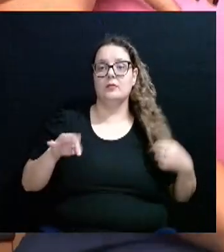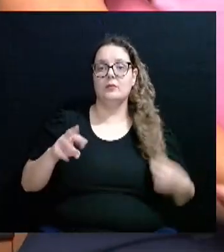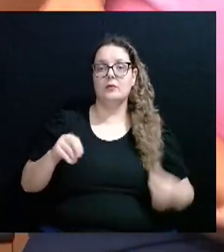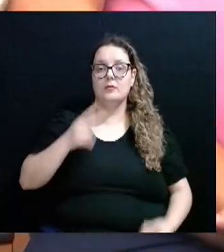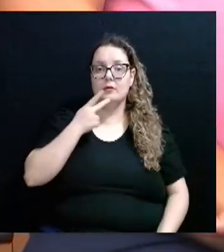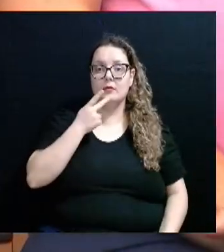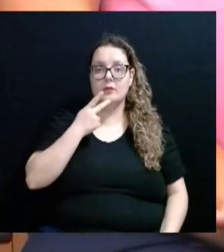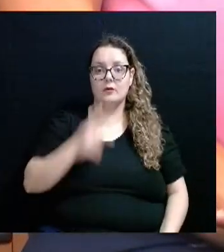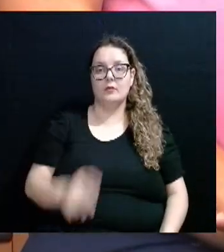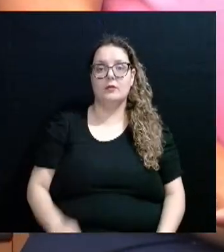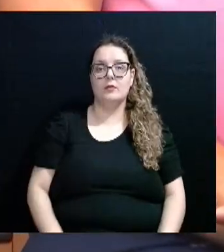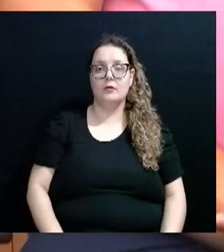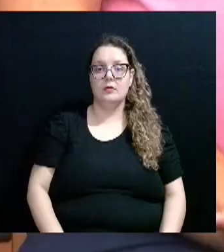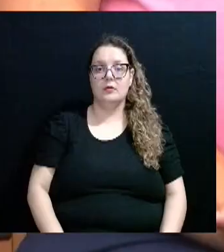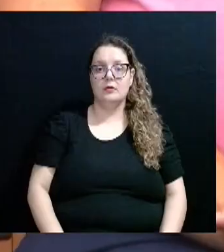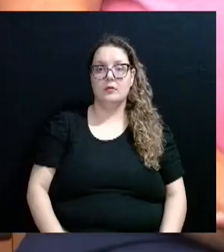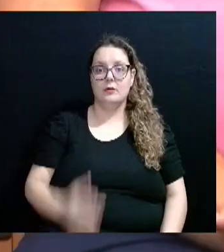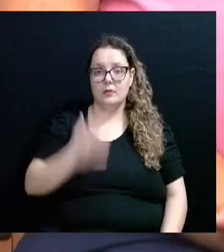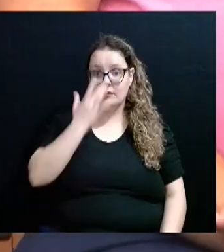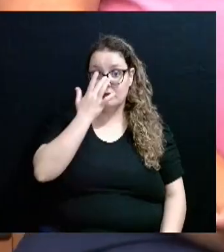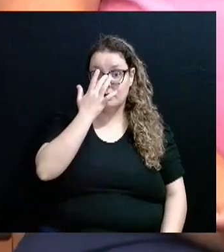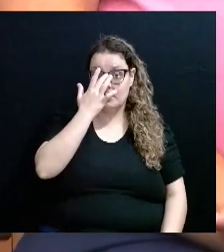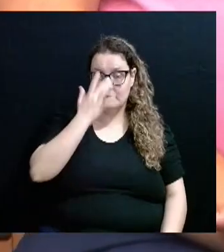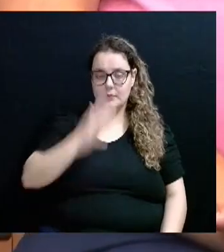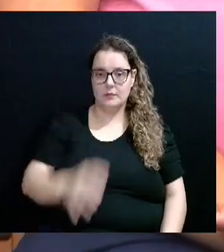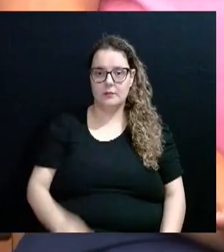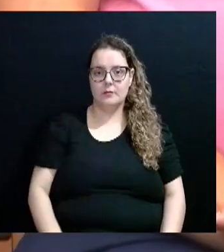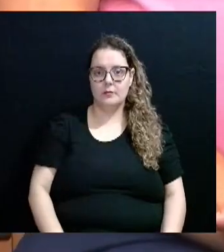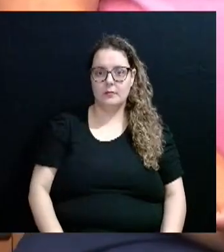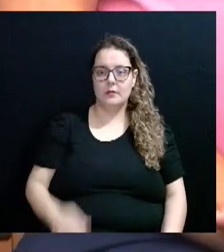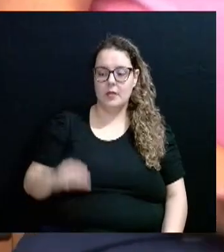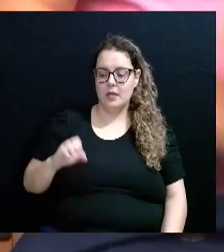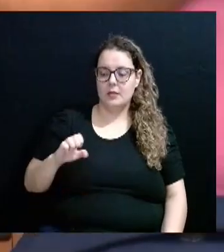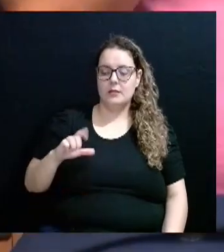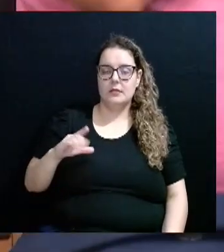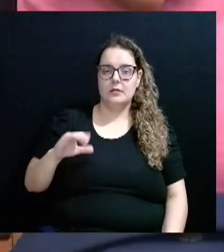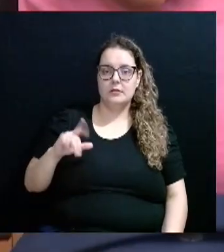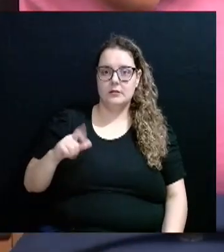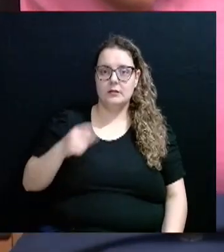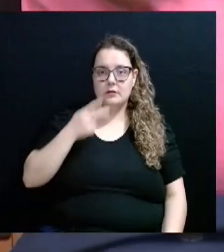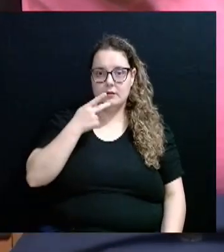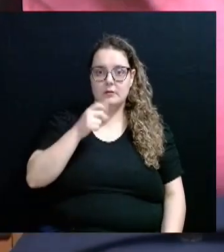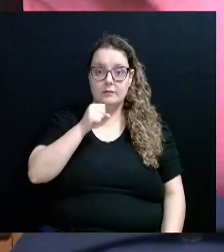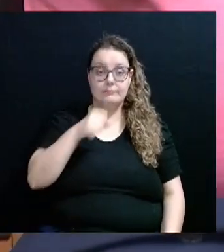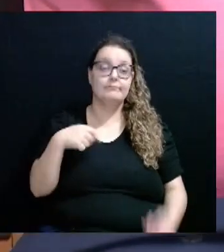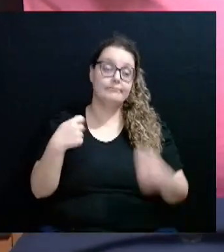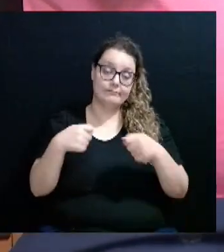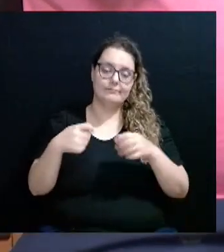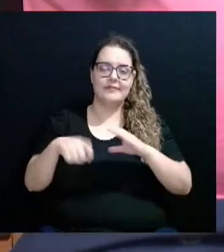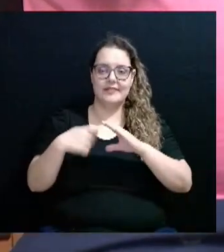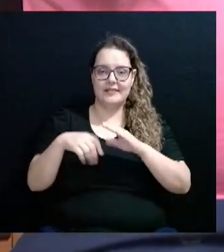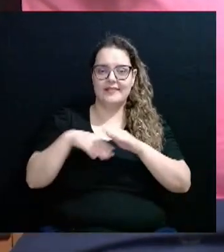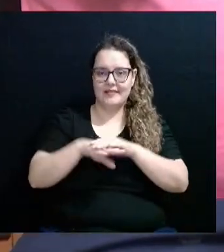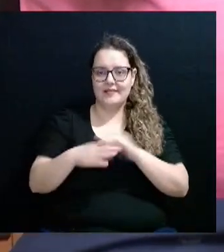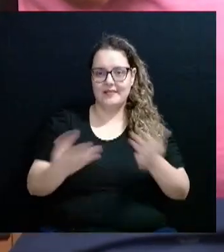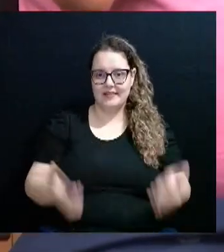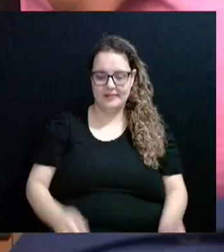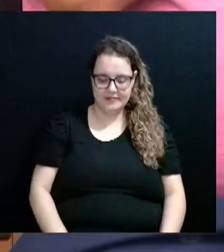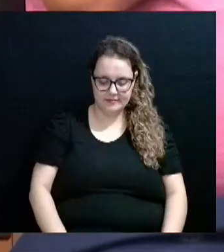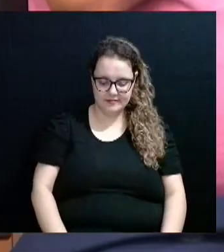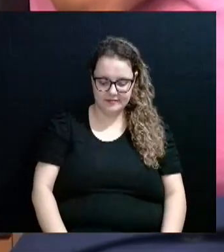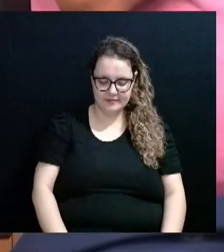Augusto aqui. Ergue a mão que a Cecília vai levar o microfone, tá? Precisa falar no microfone porque está sendo gravado, tá bom? Senão